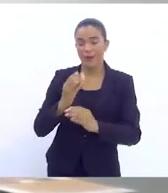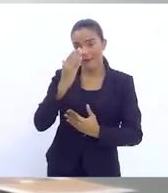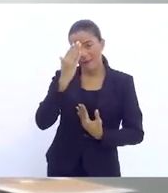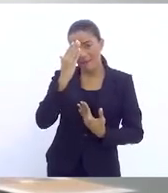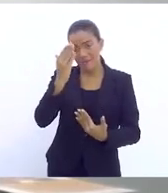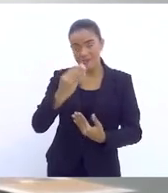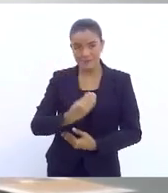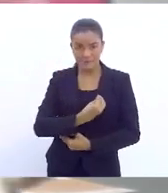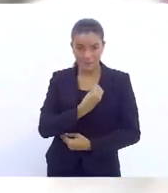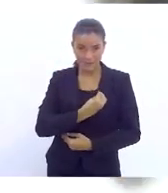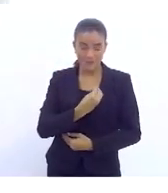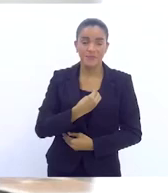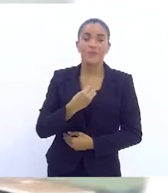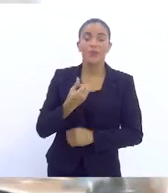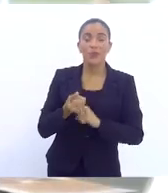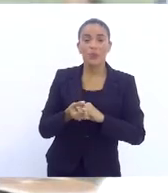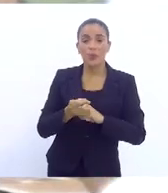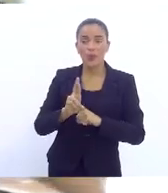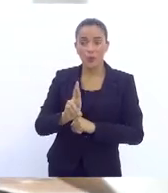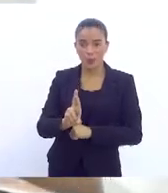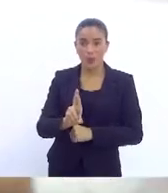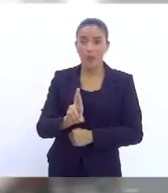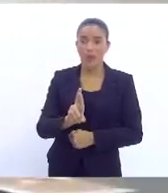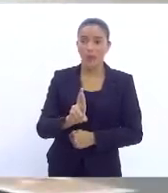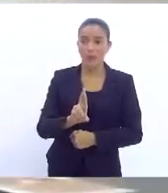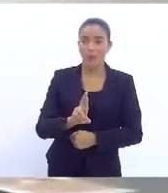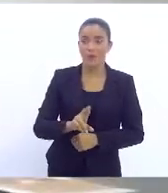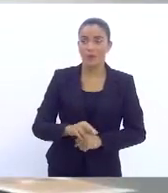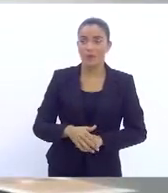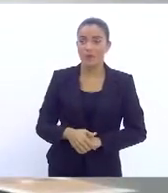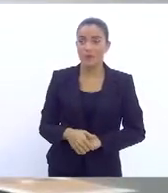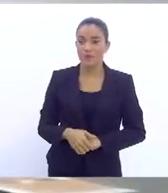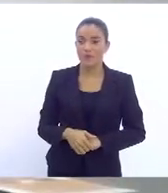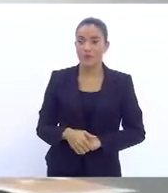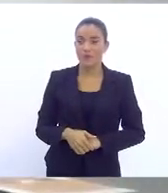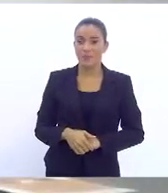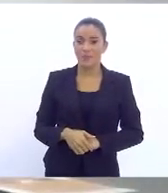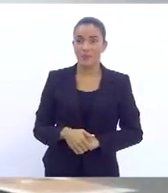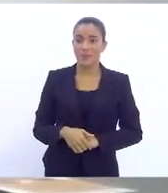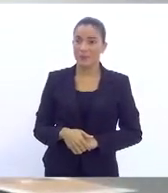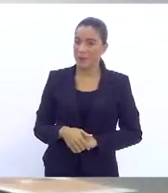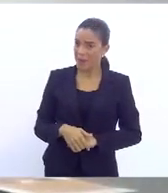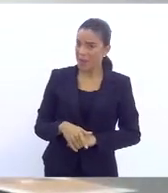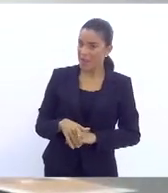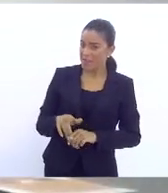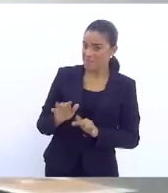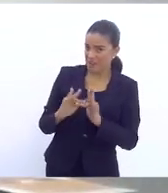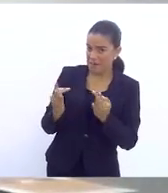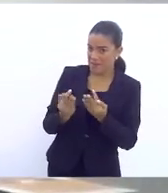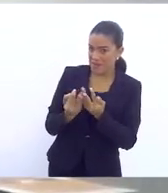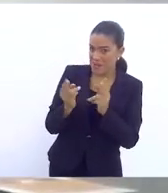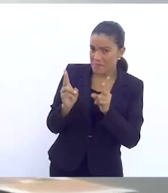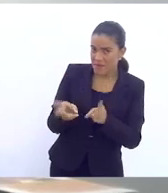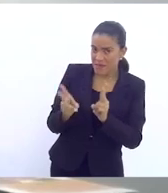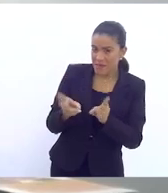do diretor Dr Ricardo latigés Azevedo parente da Maria José